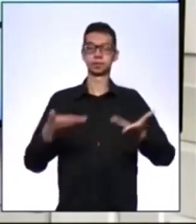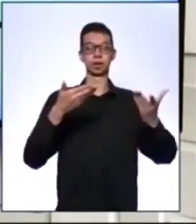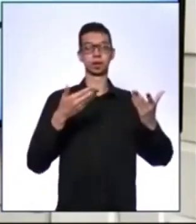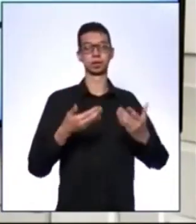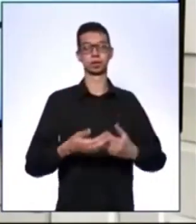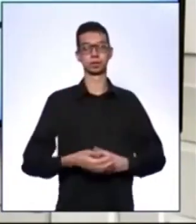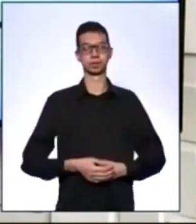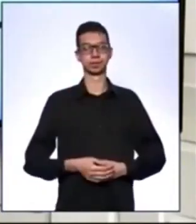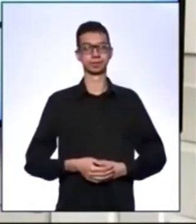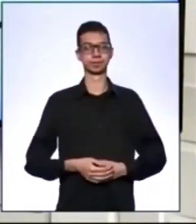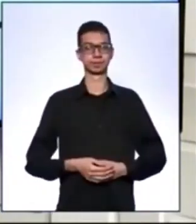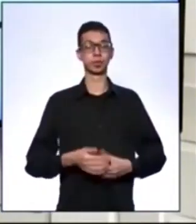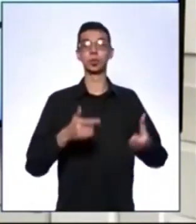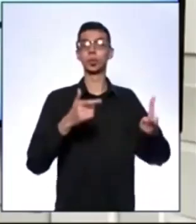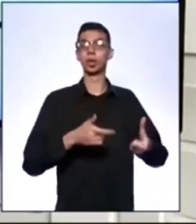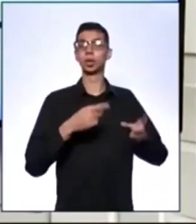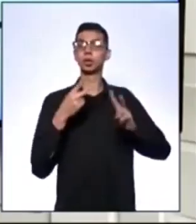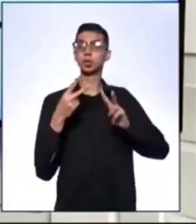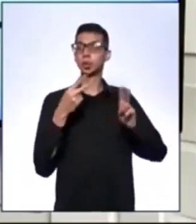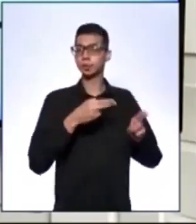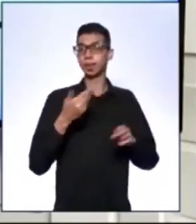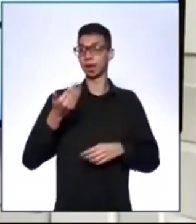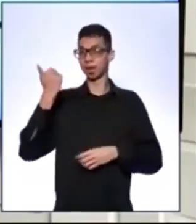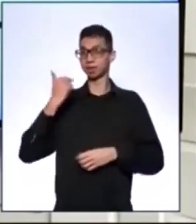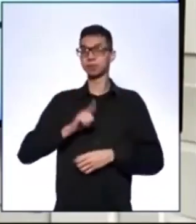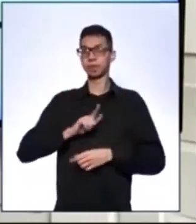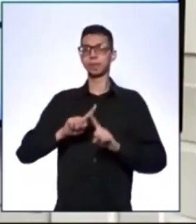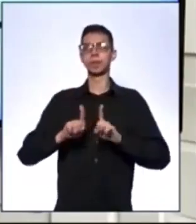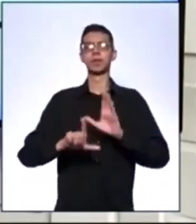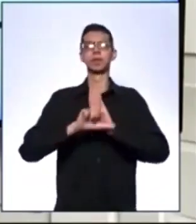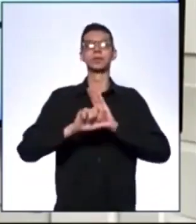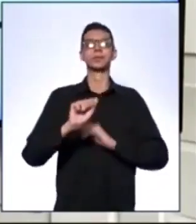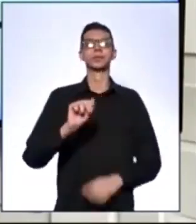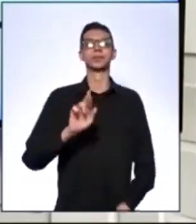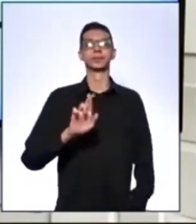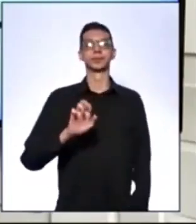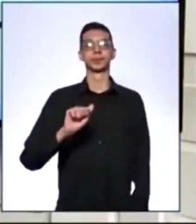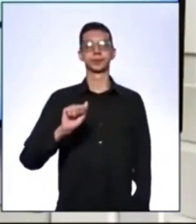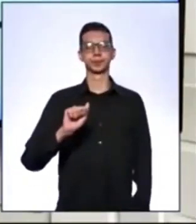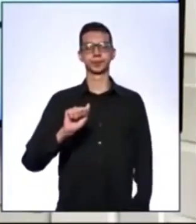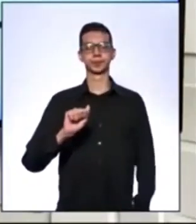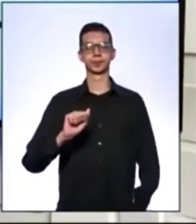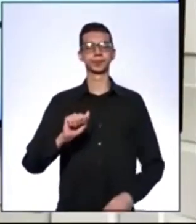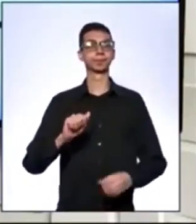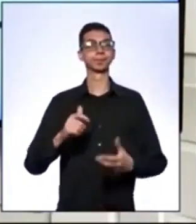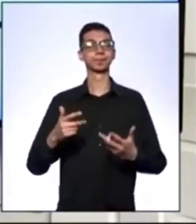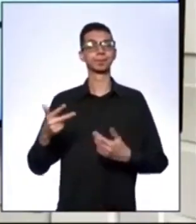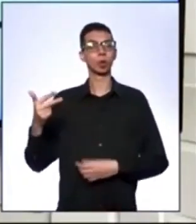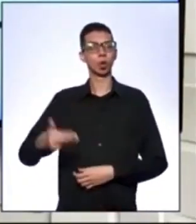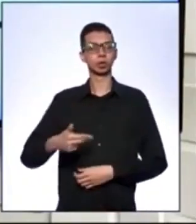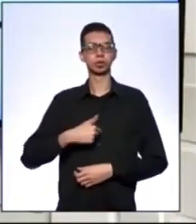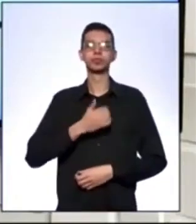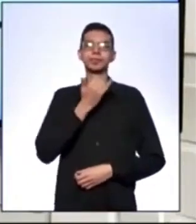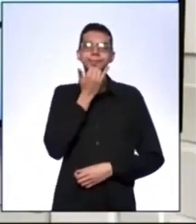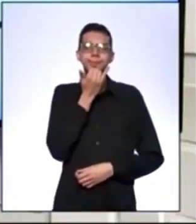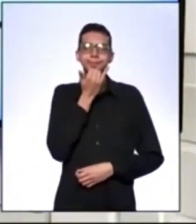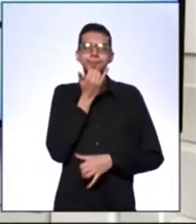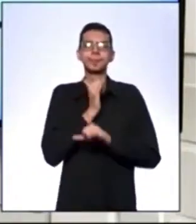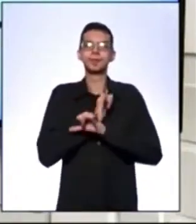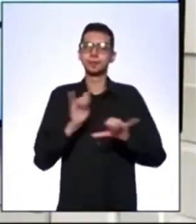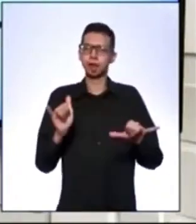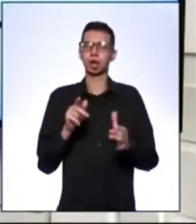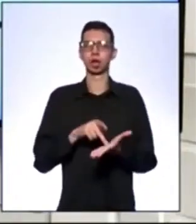Ele tinha um lugar para dormir, tiraram. A Lei Áurea tirou, eu costumo dizer, me perdoem, a população